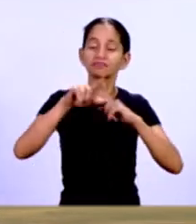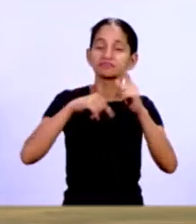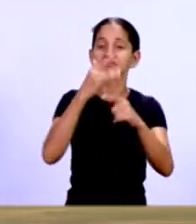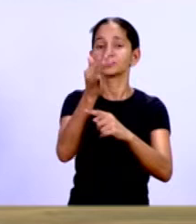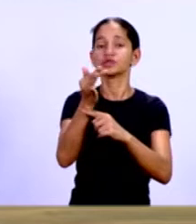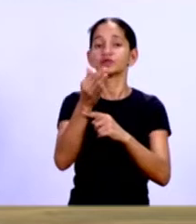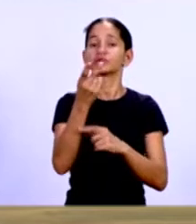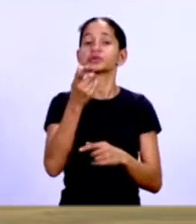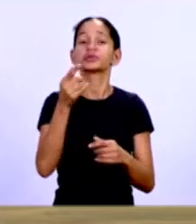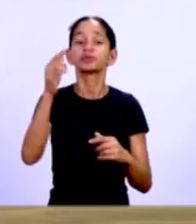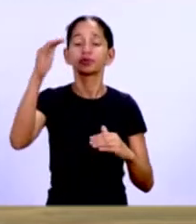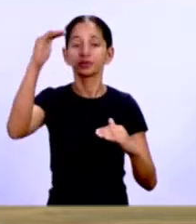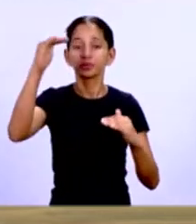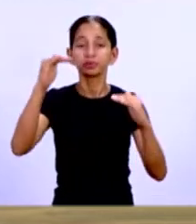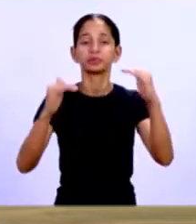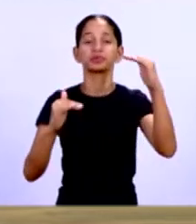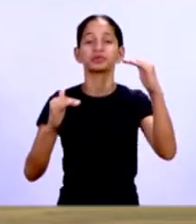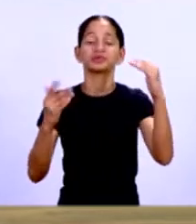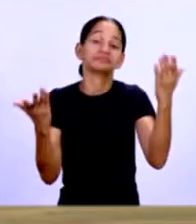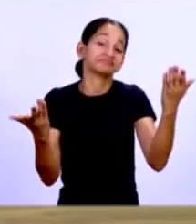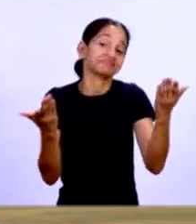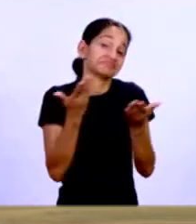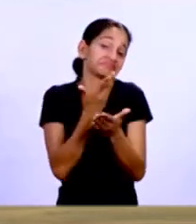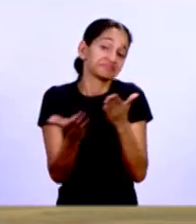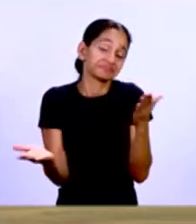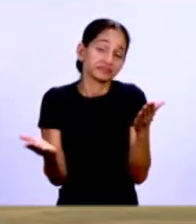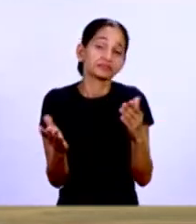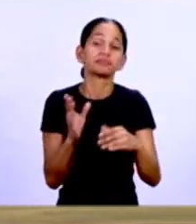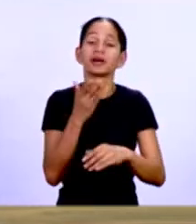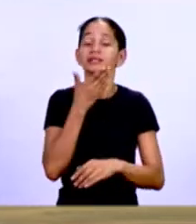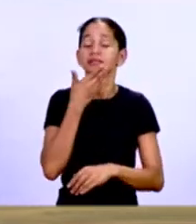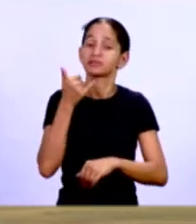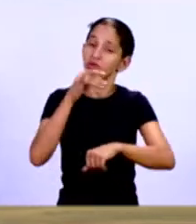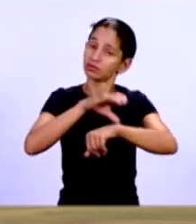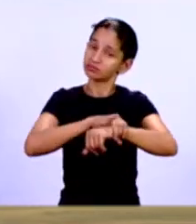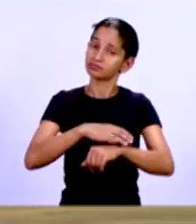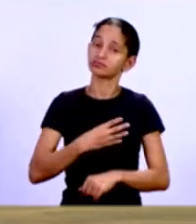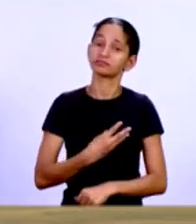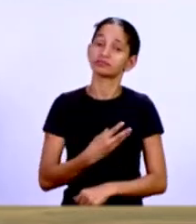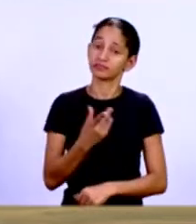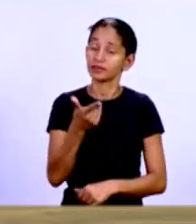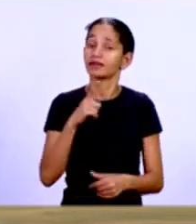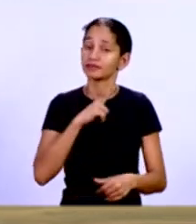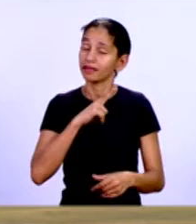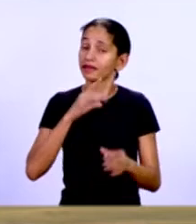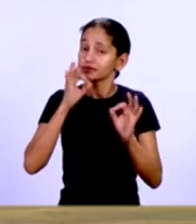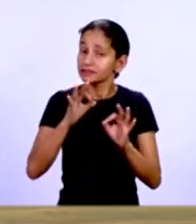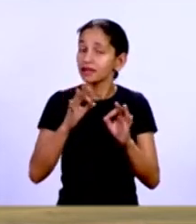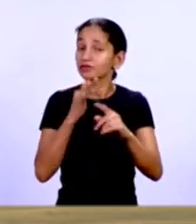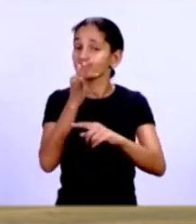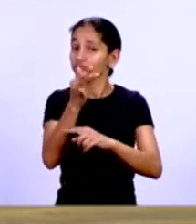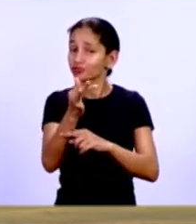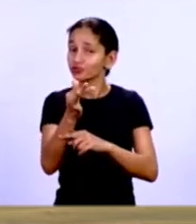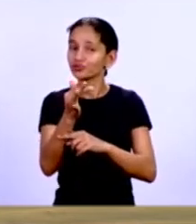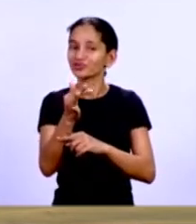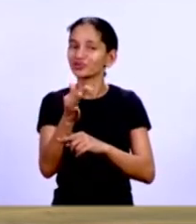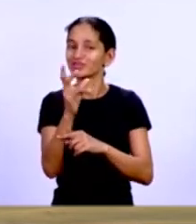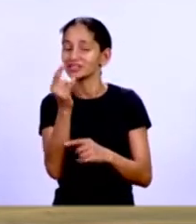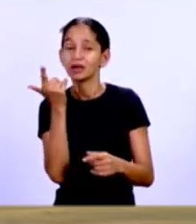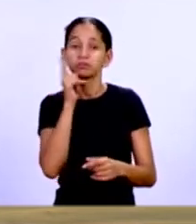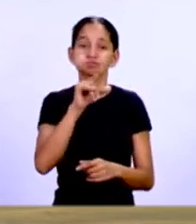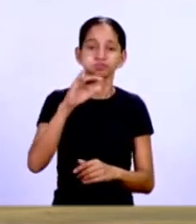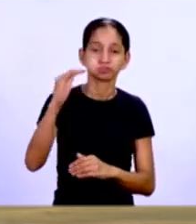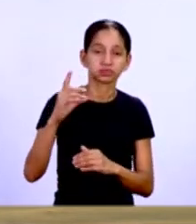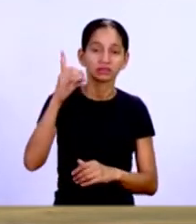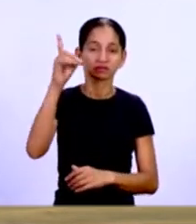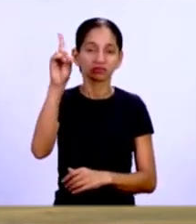compra. Porém, a proteção ela compensa muito mais contra um dólar que tende a subir. Então, isso que você vai analisar, a proteção é forte ou